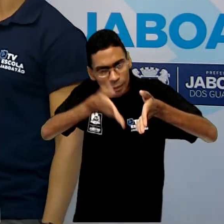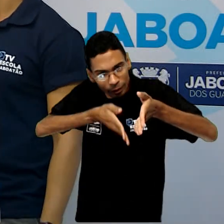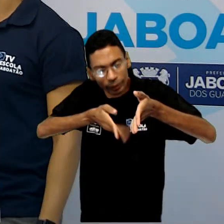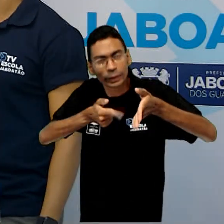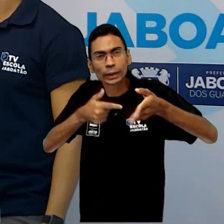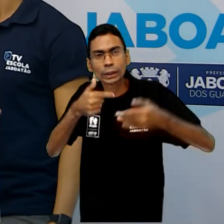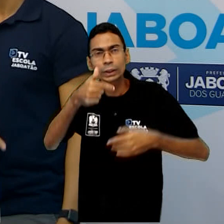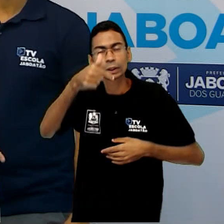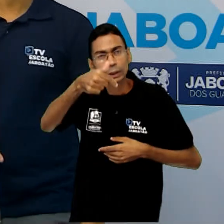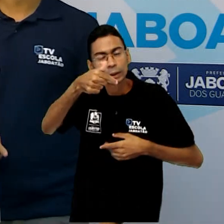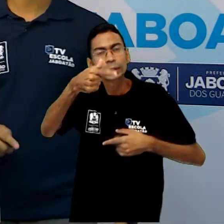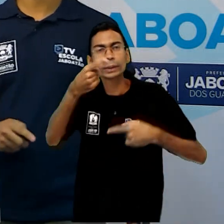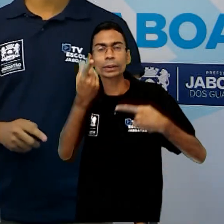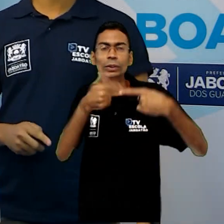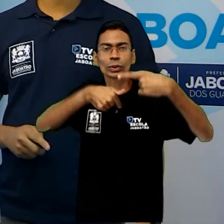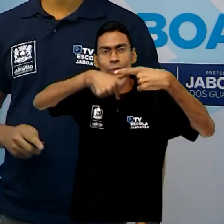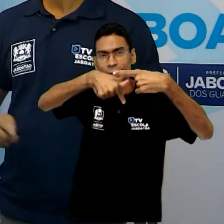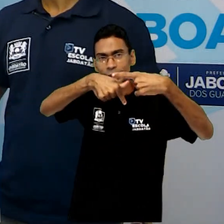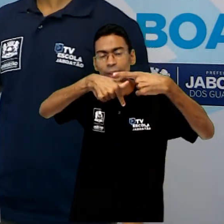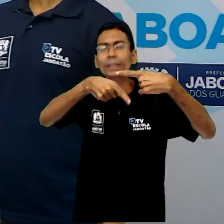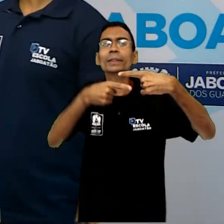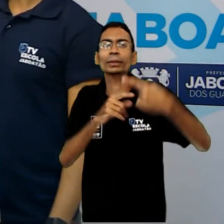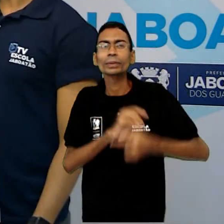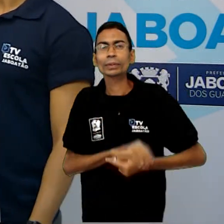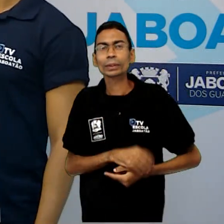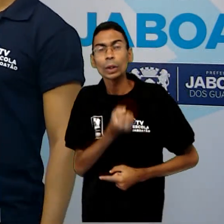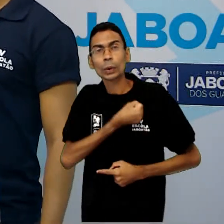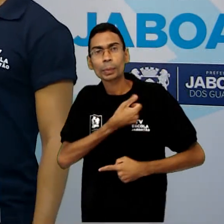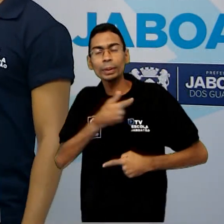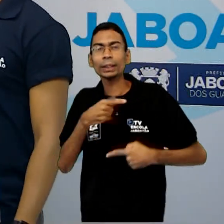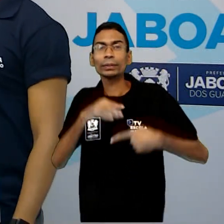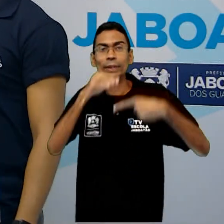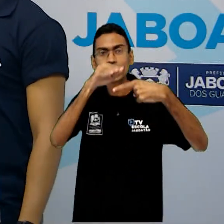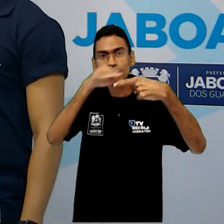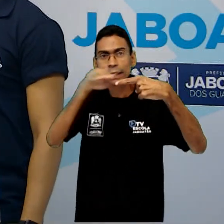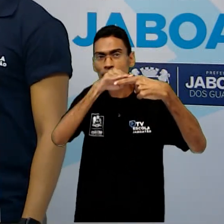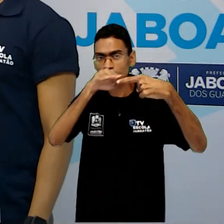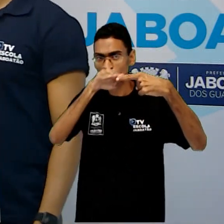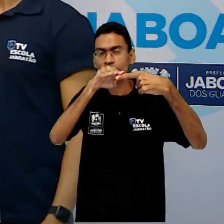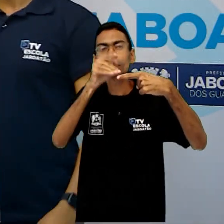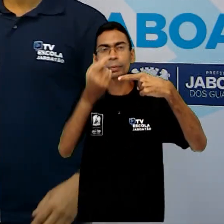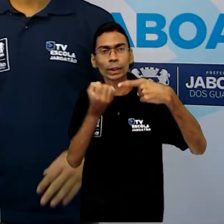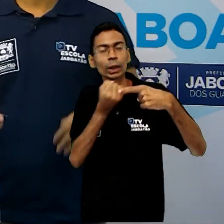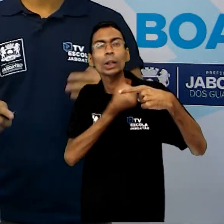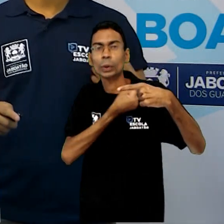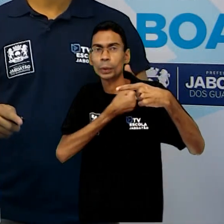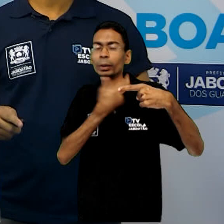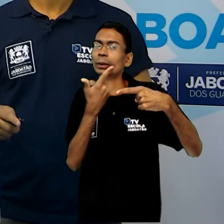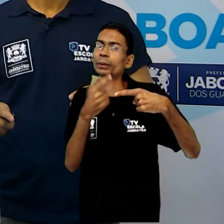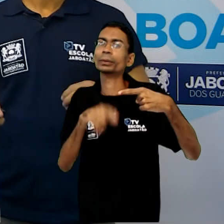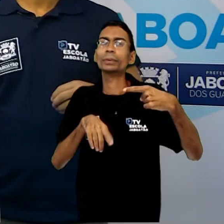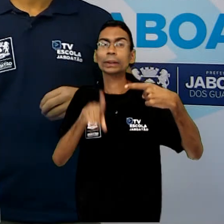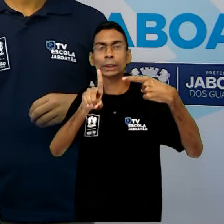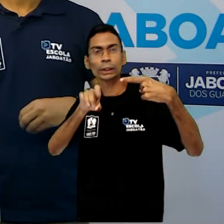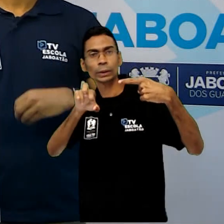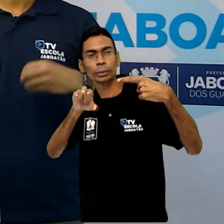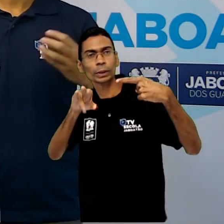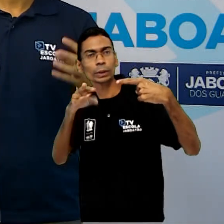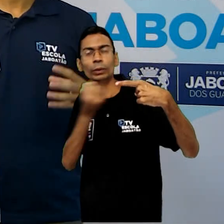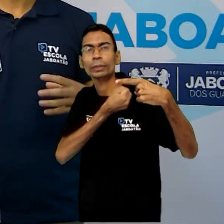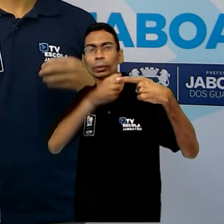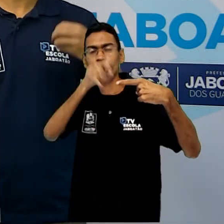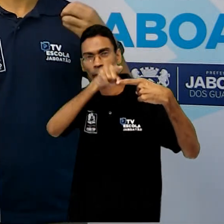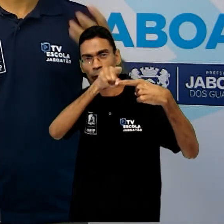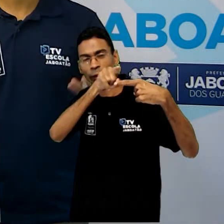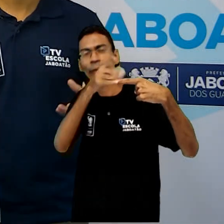partes. Portanto, 7 é o denominador. O número que fica acima do traço é o numerador. Ele indica a quantidade de partes